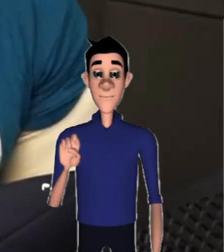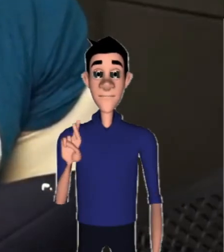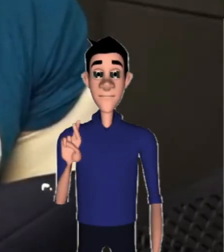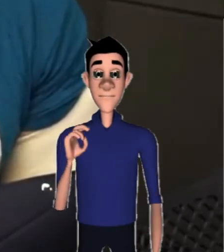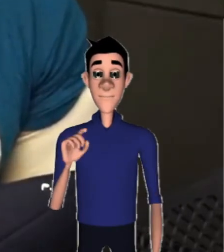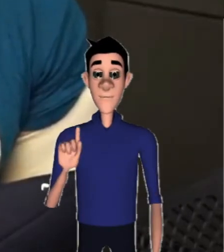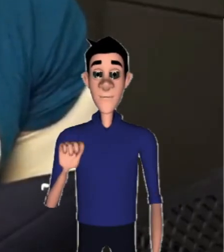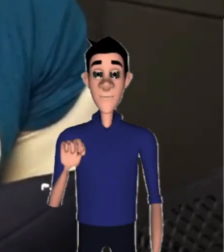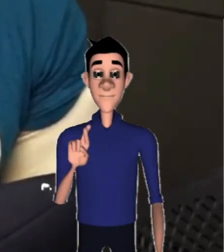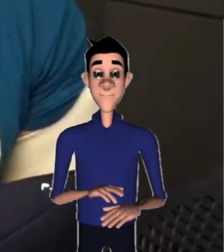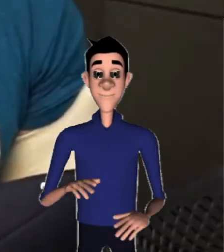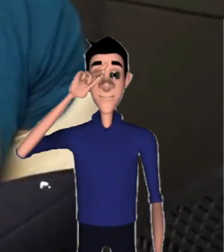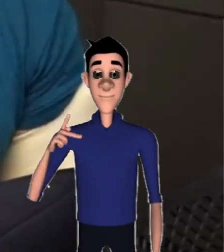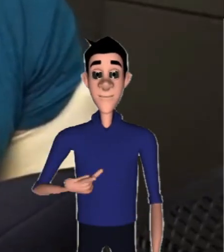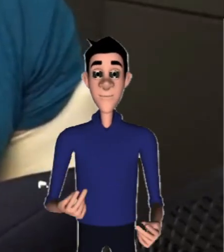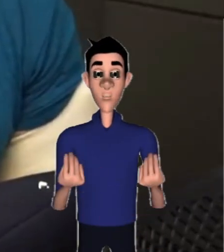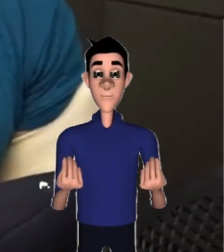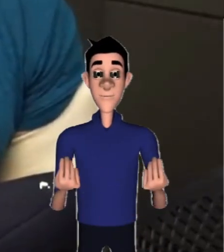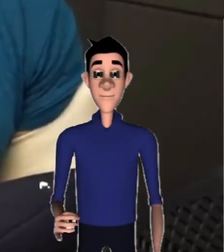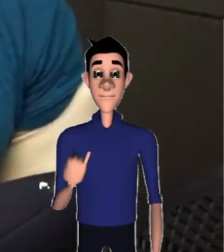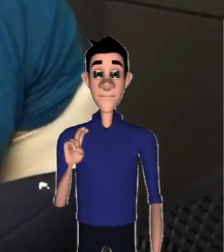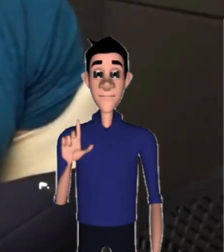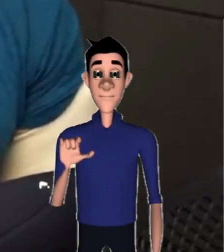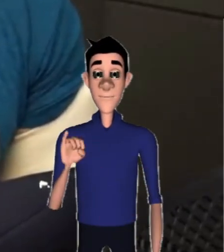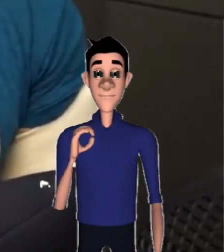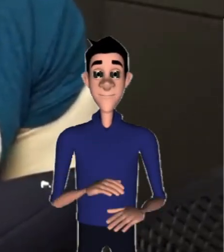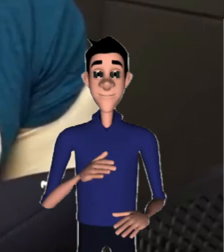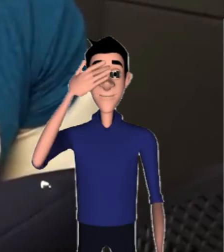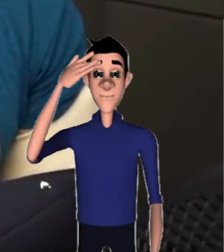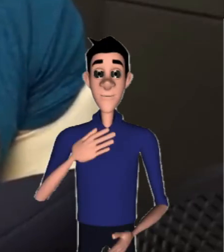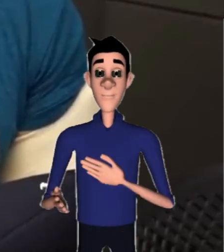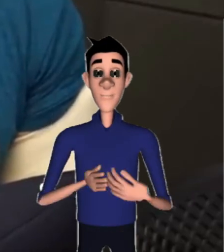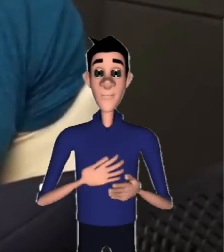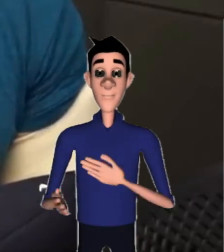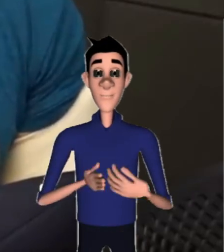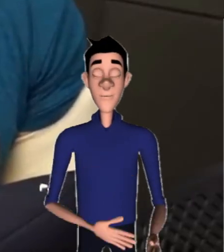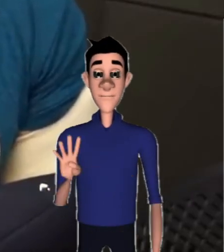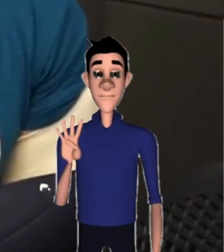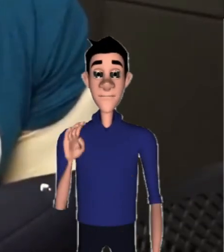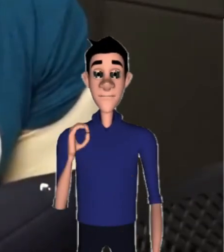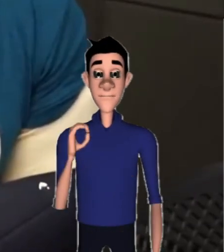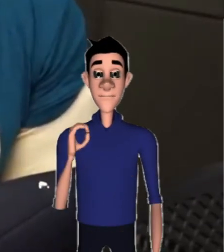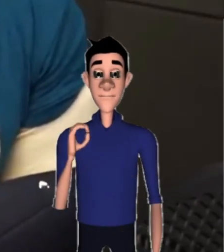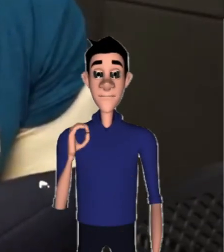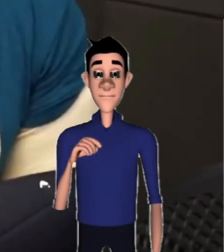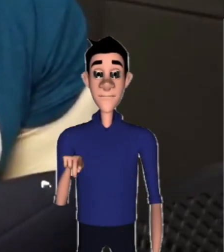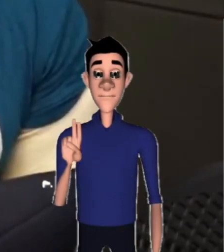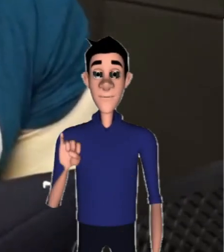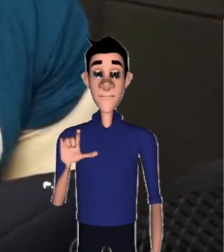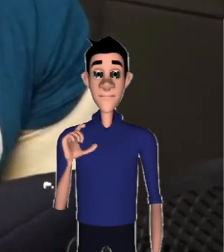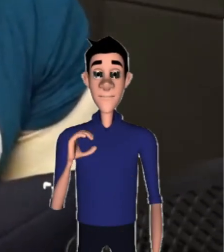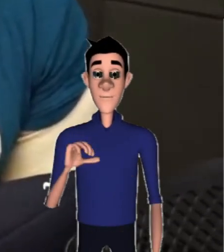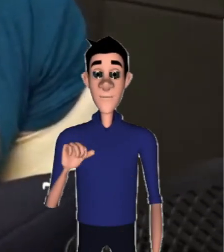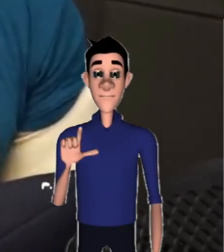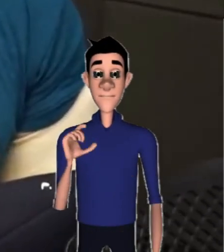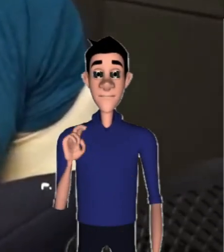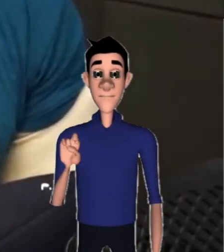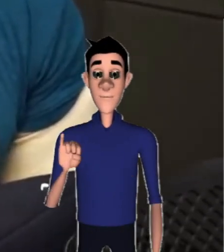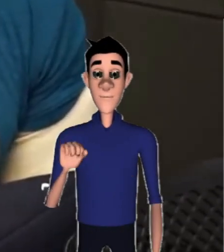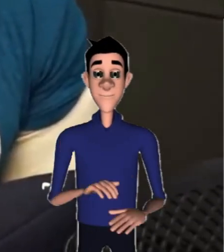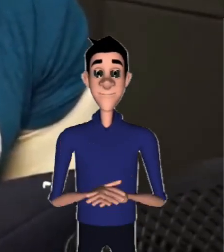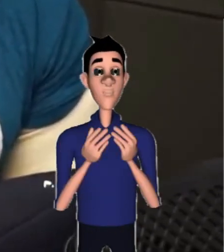a trabalhar a retirada de caloria e de forma progressiva. Então, primeiro ele tira 200, 300 calorias por semana, aí depois ele